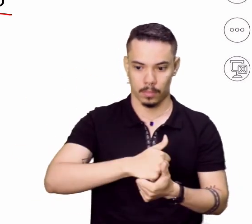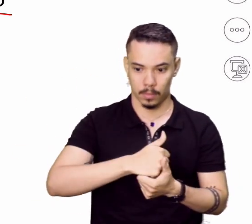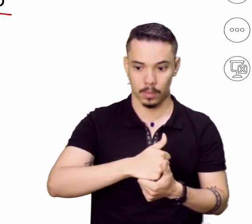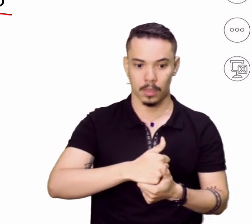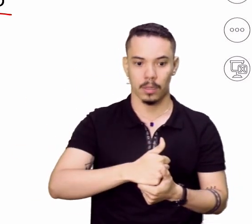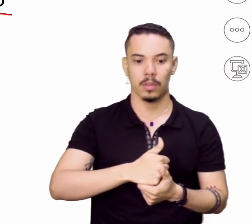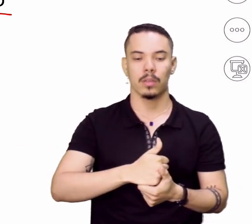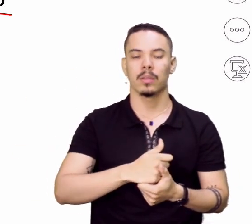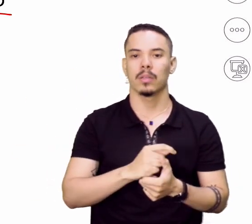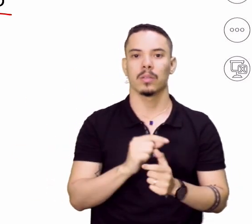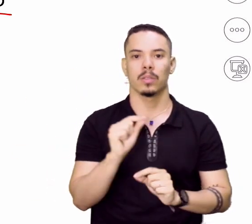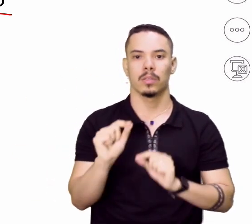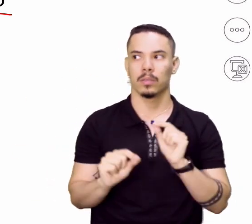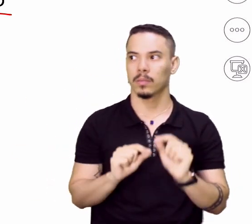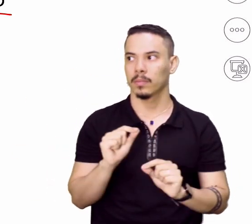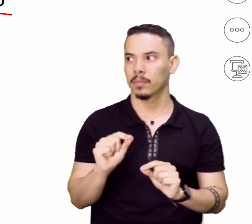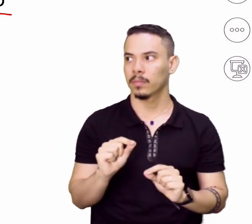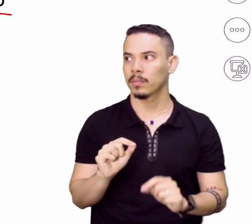substituição